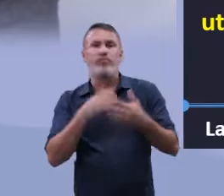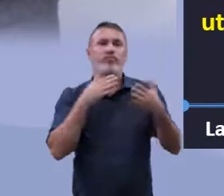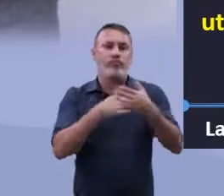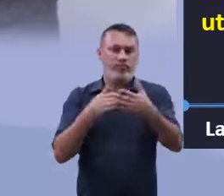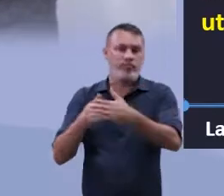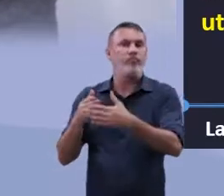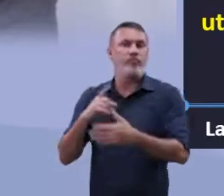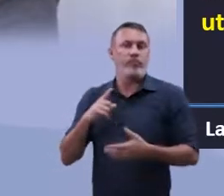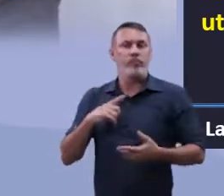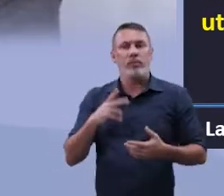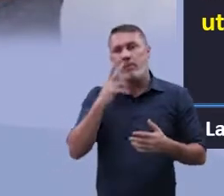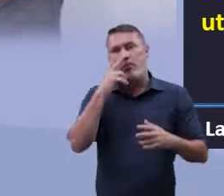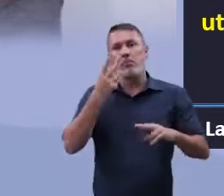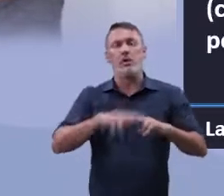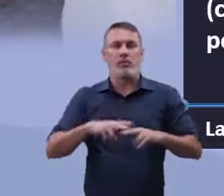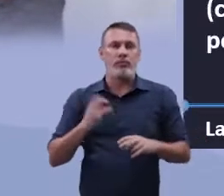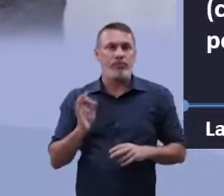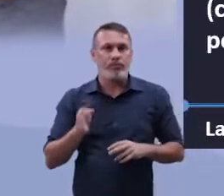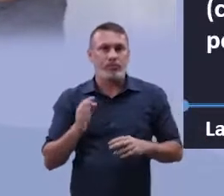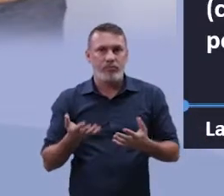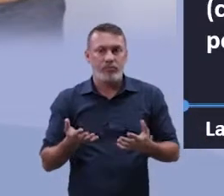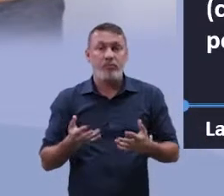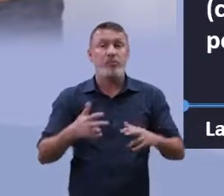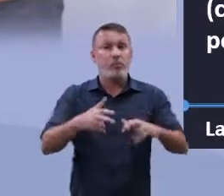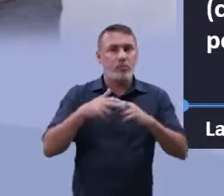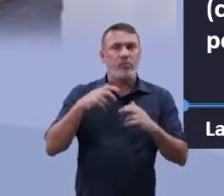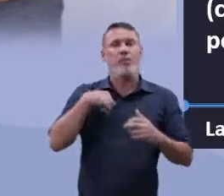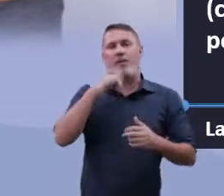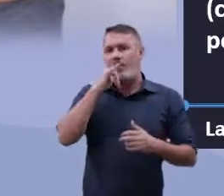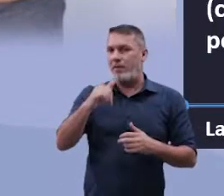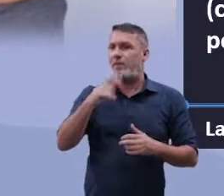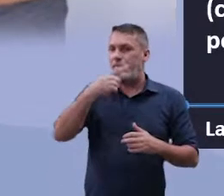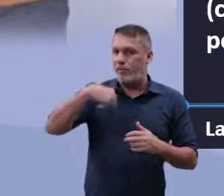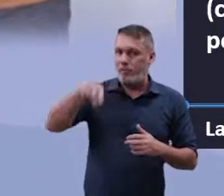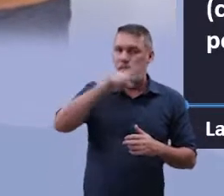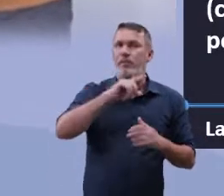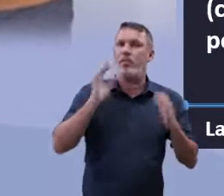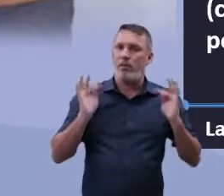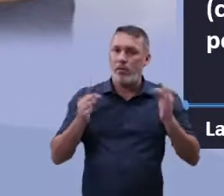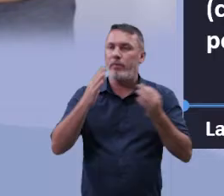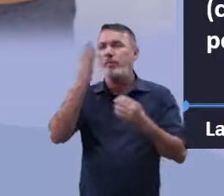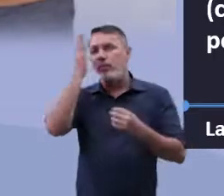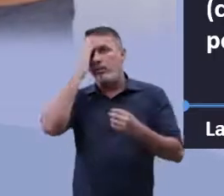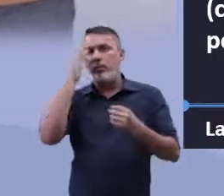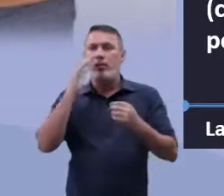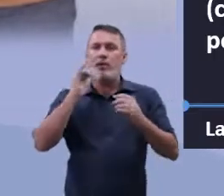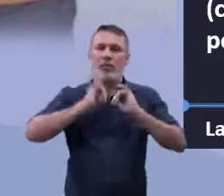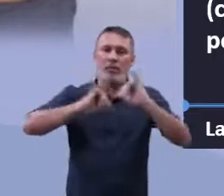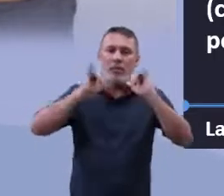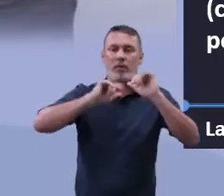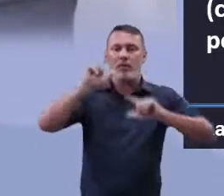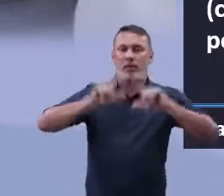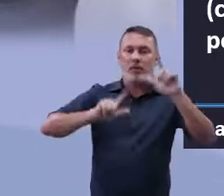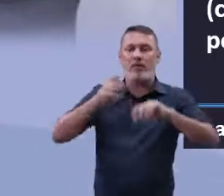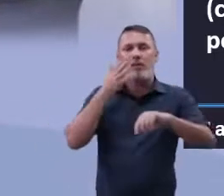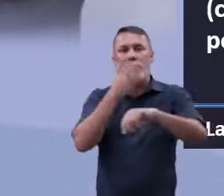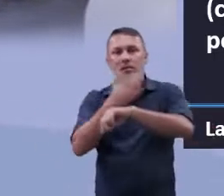presos. E é aquilo que eu falo com vocês, a tecnologia, a mídia, o acesso à internet é para